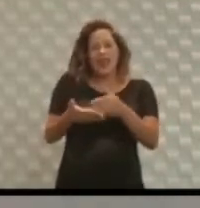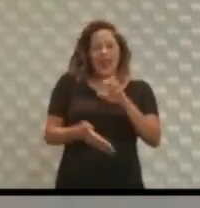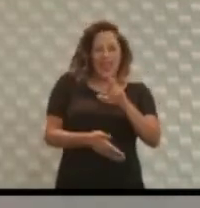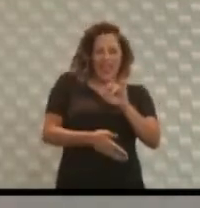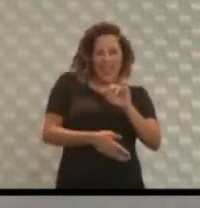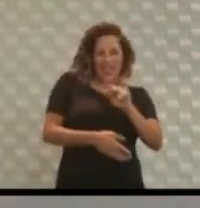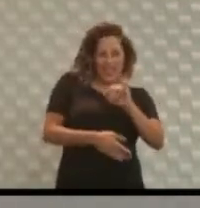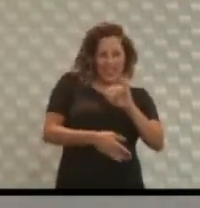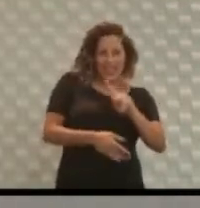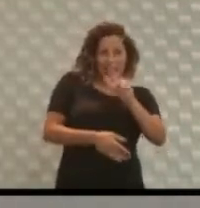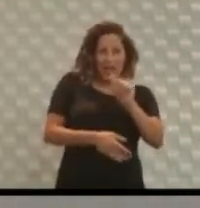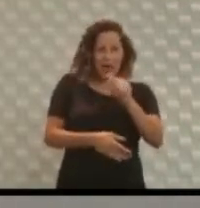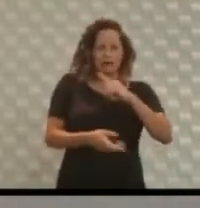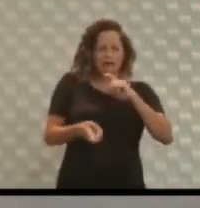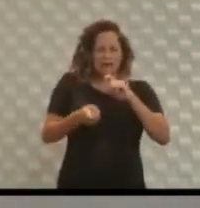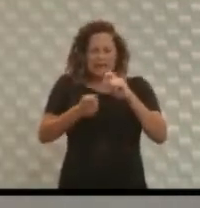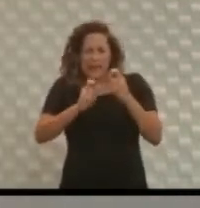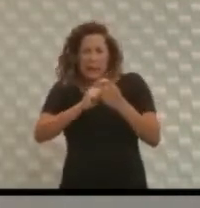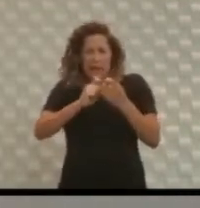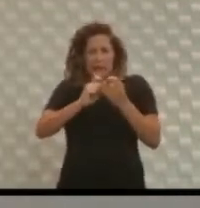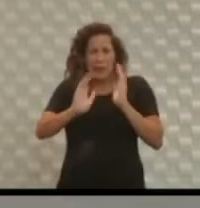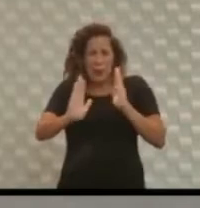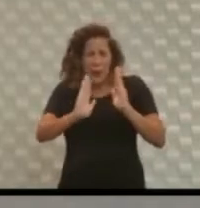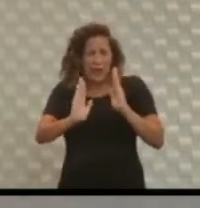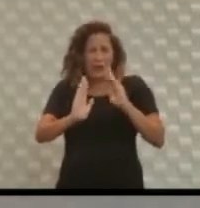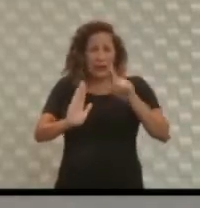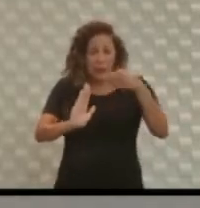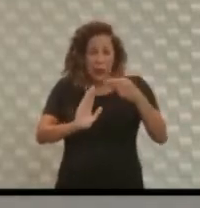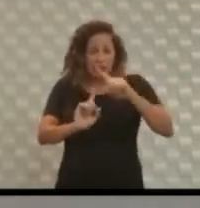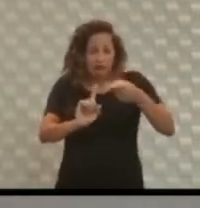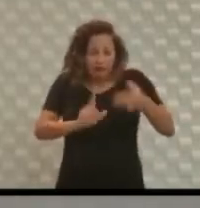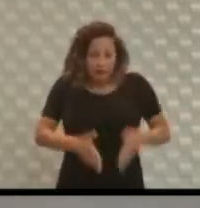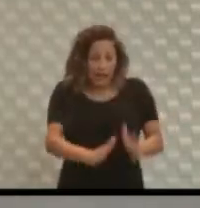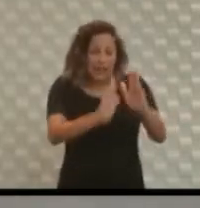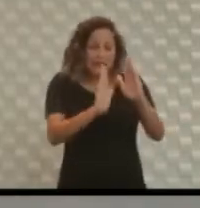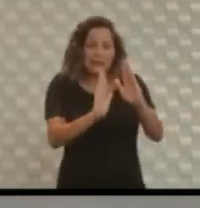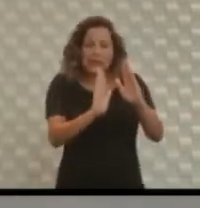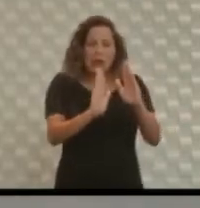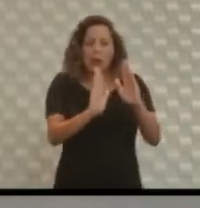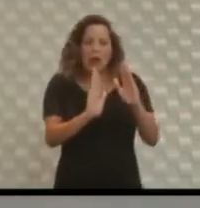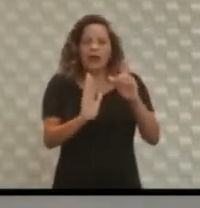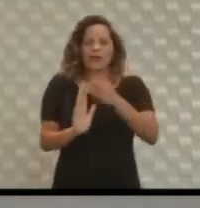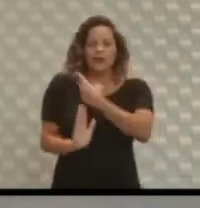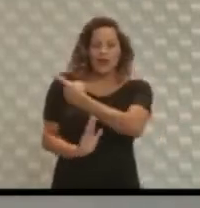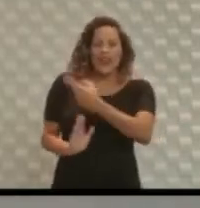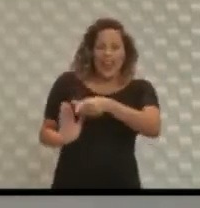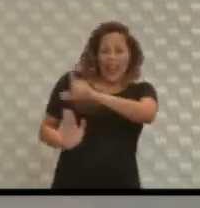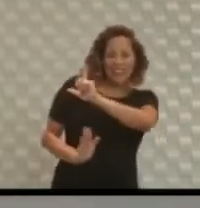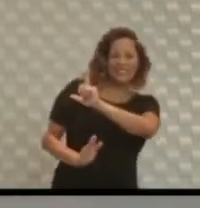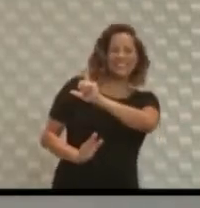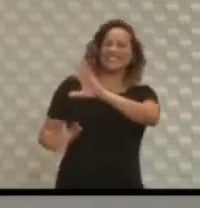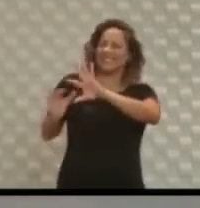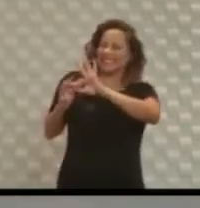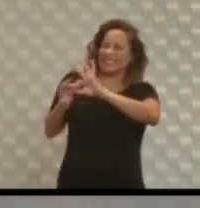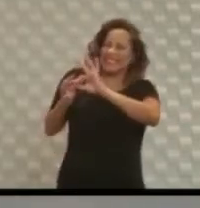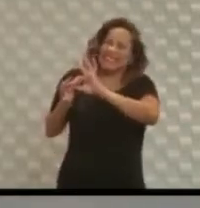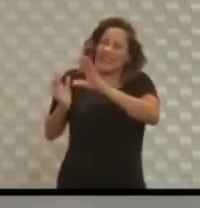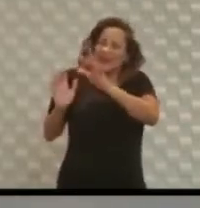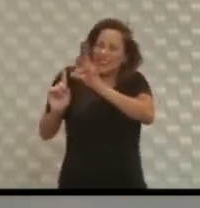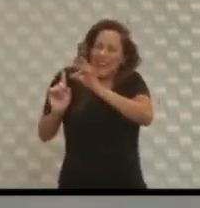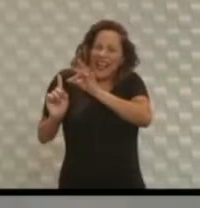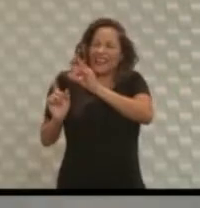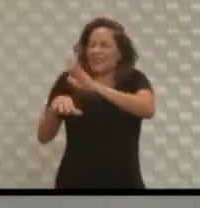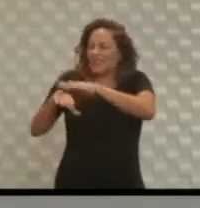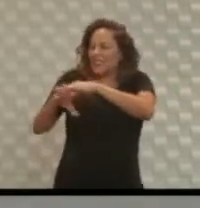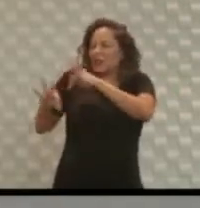muito tempo, eu e ele fazíamos tudo juntos, né, muito grudados, e de repente chegou a minha filha e eu tive que ficar em